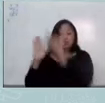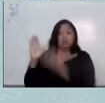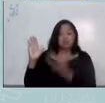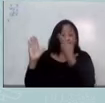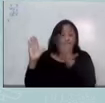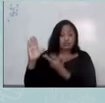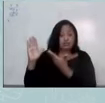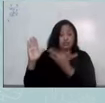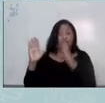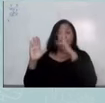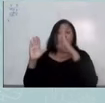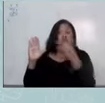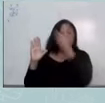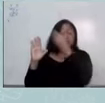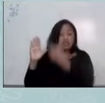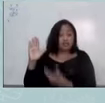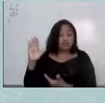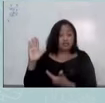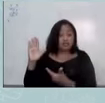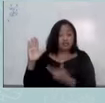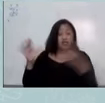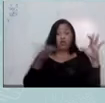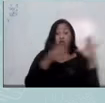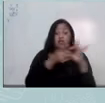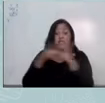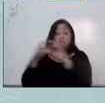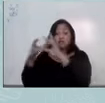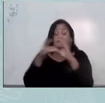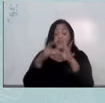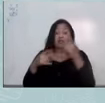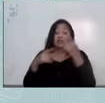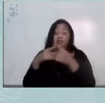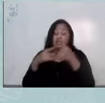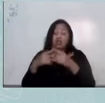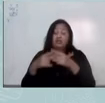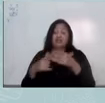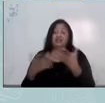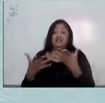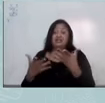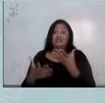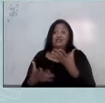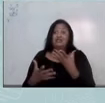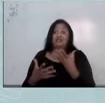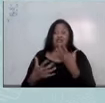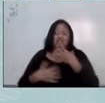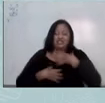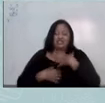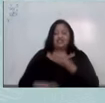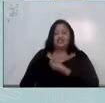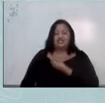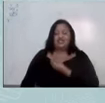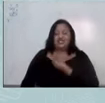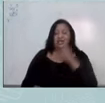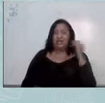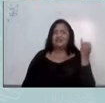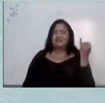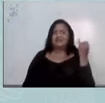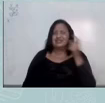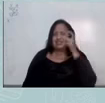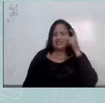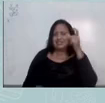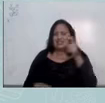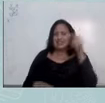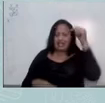todas elas, que de alguma forma estão relacionadas a essas más condições socioeconômicas. E é interessante porque aqui no Brasil a